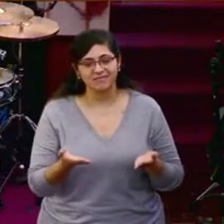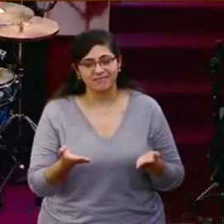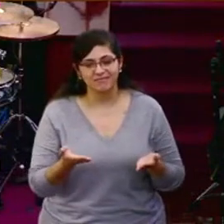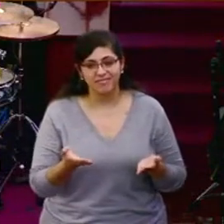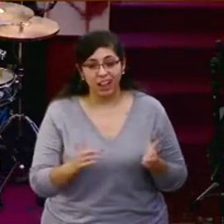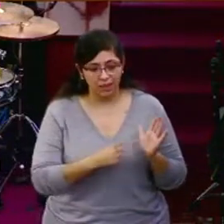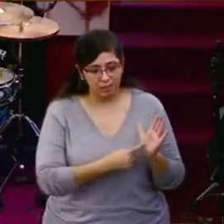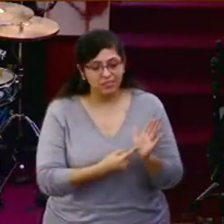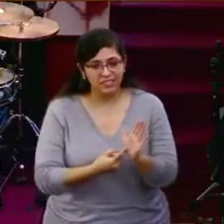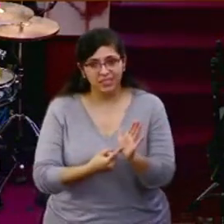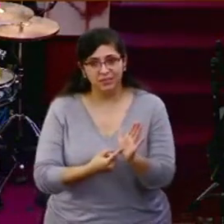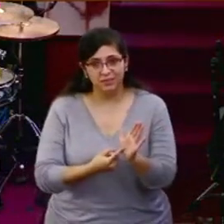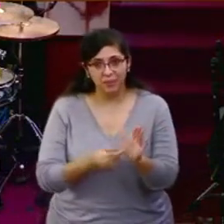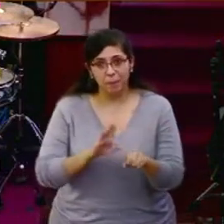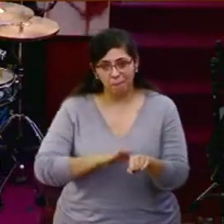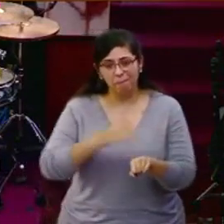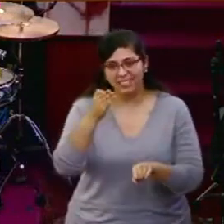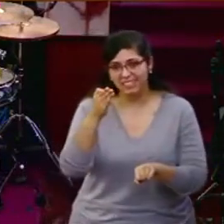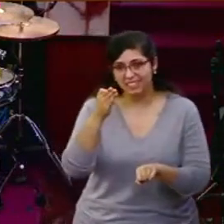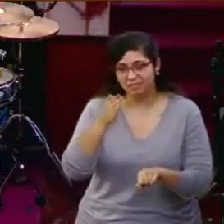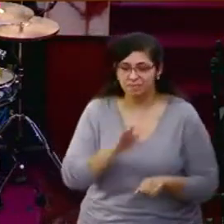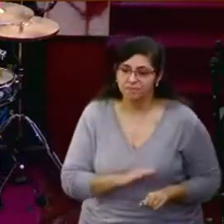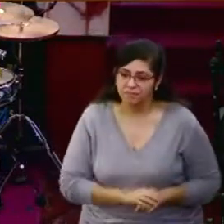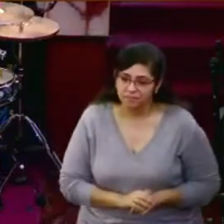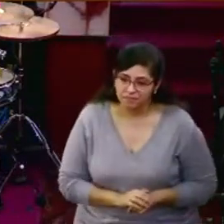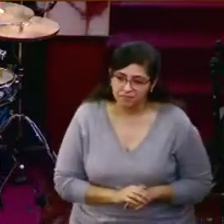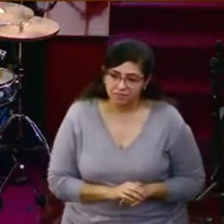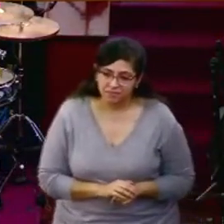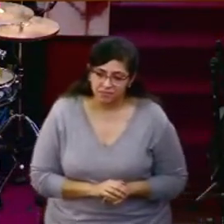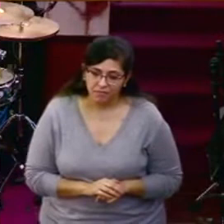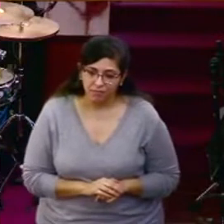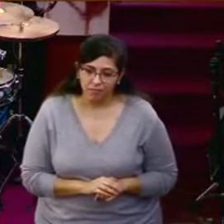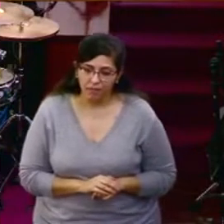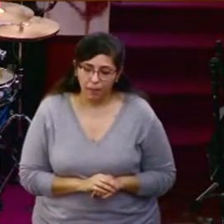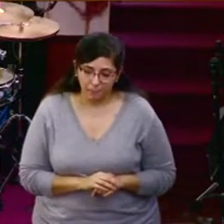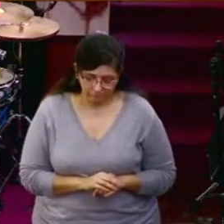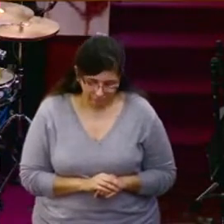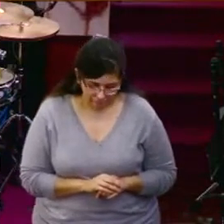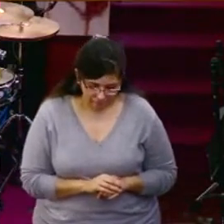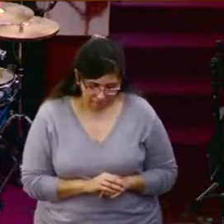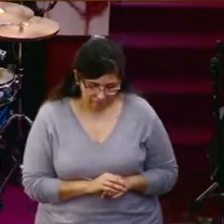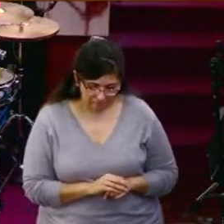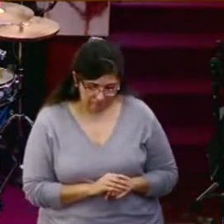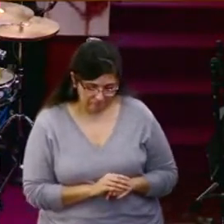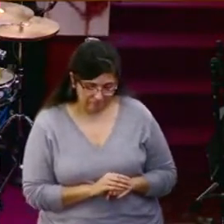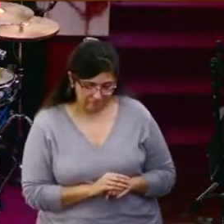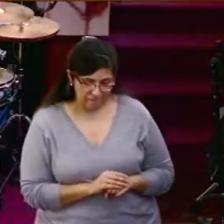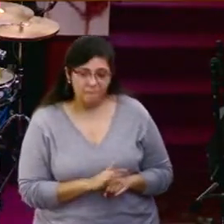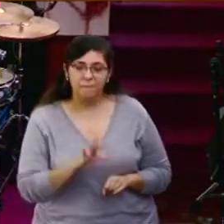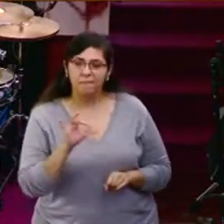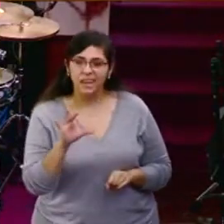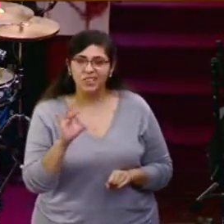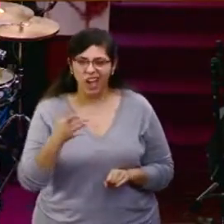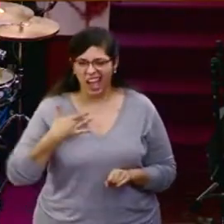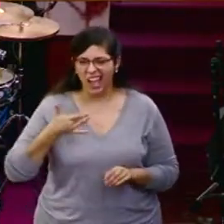texto mostra paulo parece dizer aqui no versículo 11 para frente digo isto não por causa da